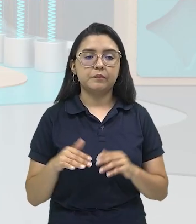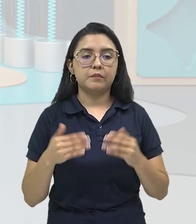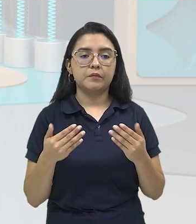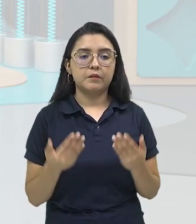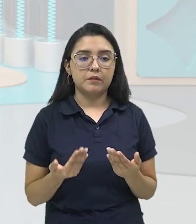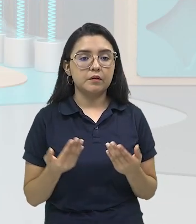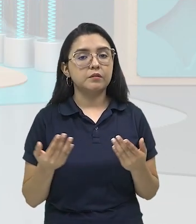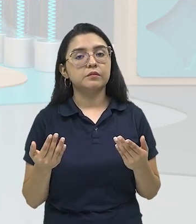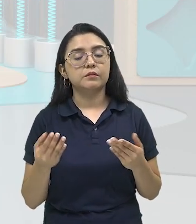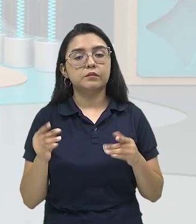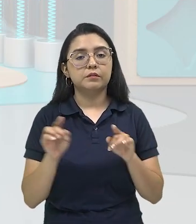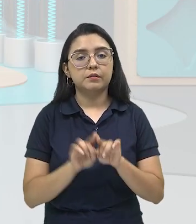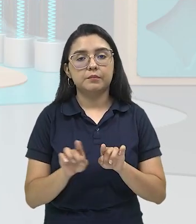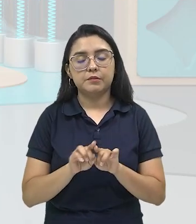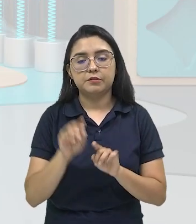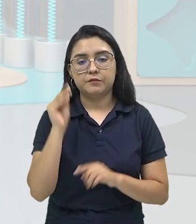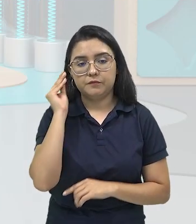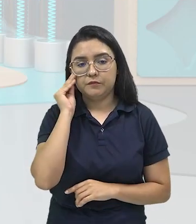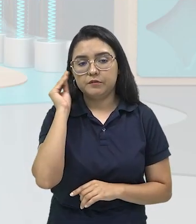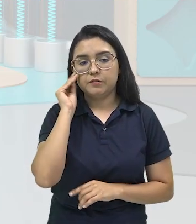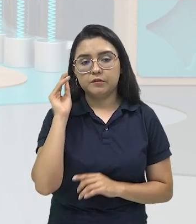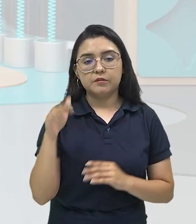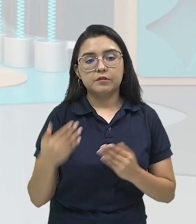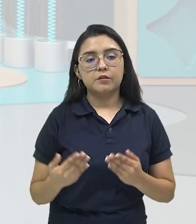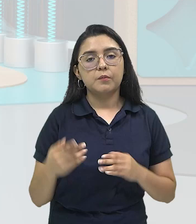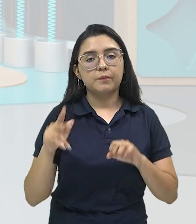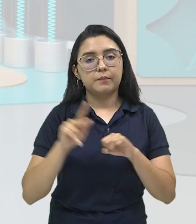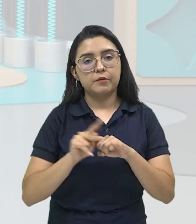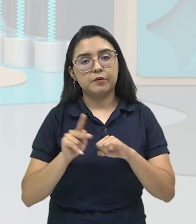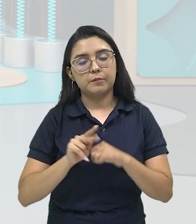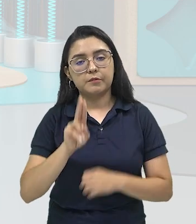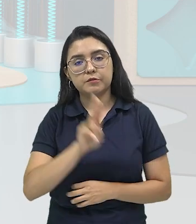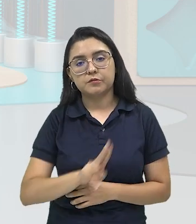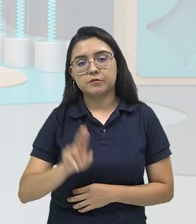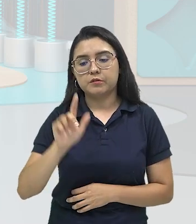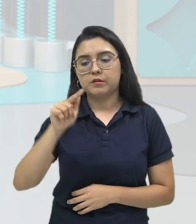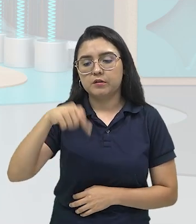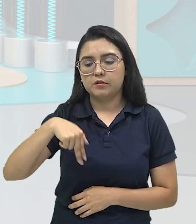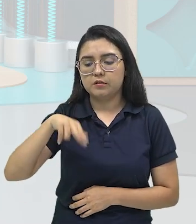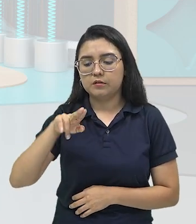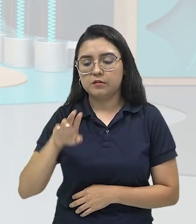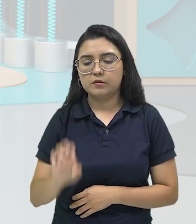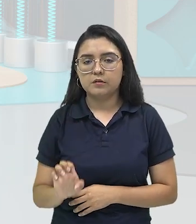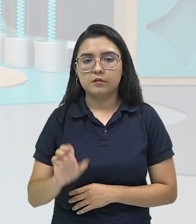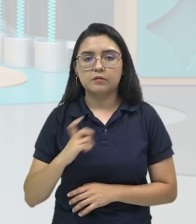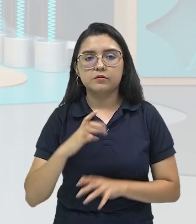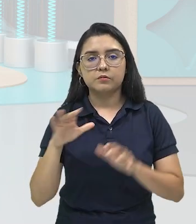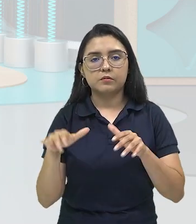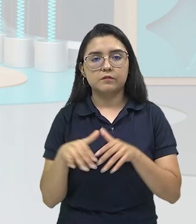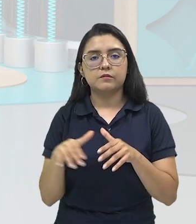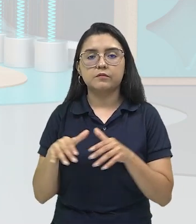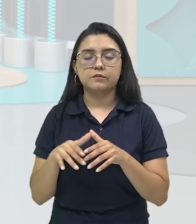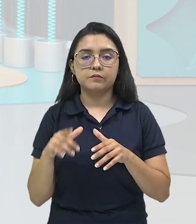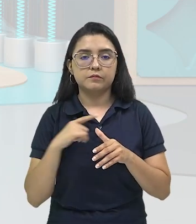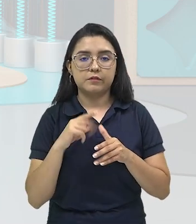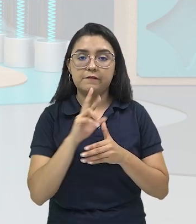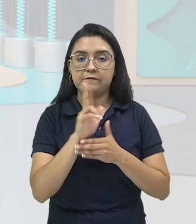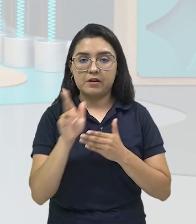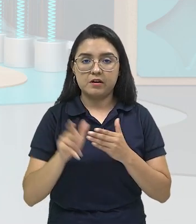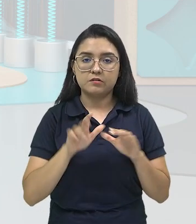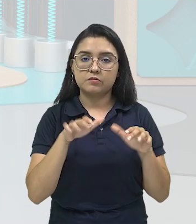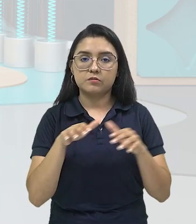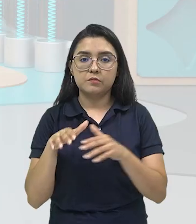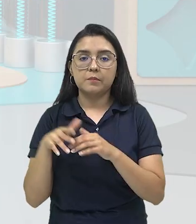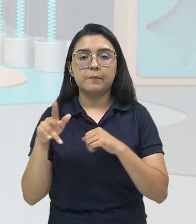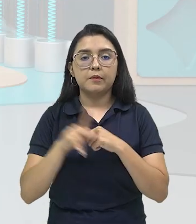viu que o pronome que a gente utilizou, que é o que dentro da classificação dos pronomes, os pronomes ele tem várias